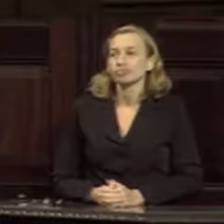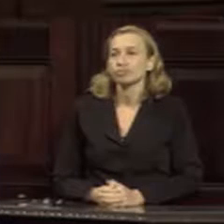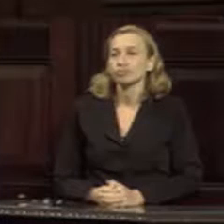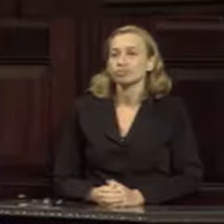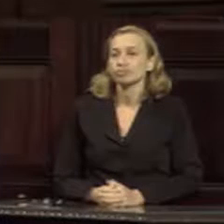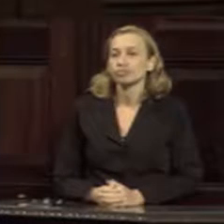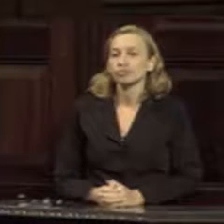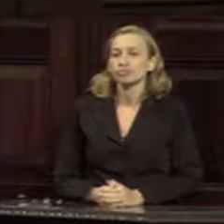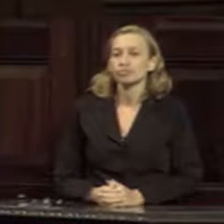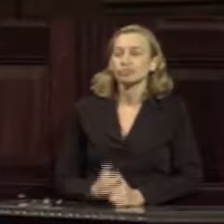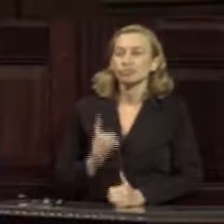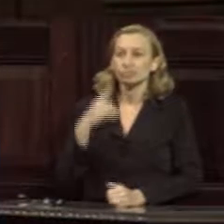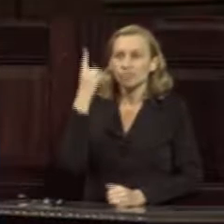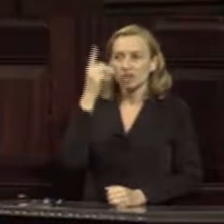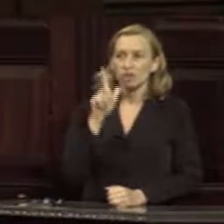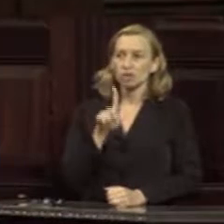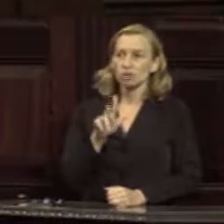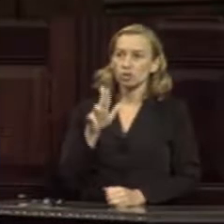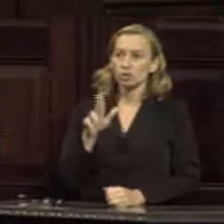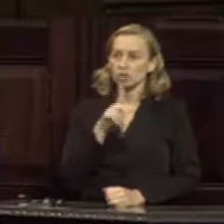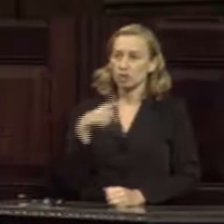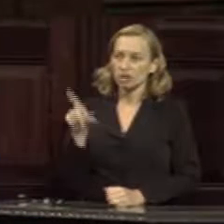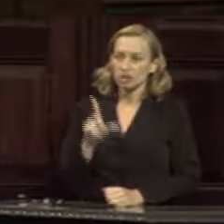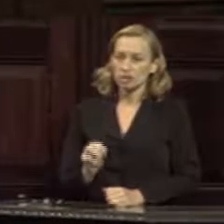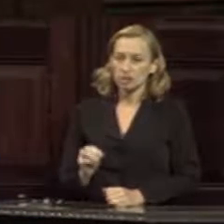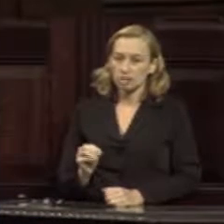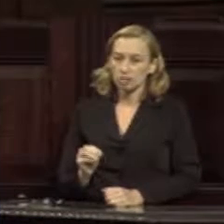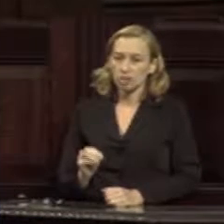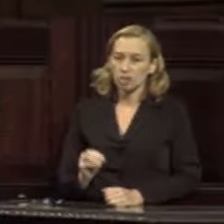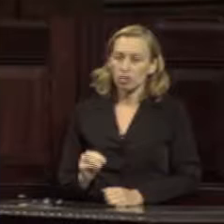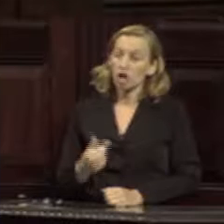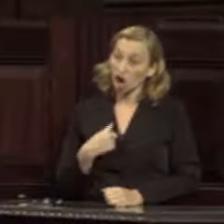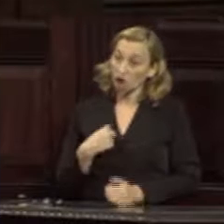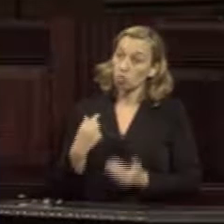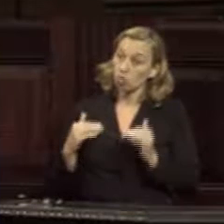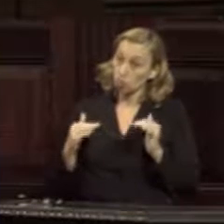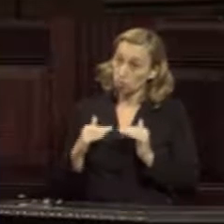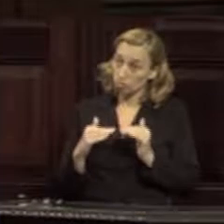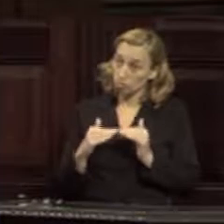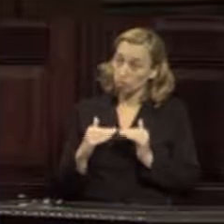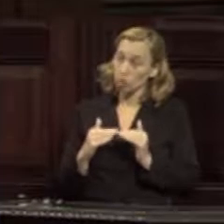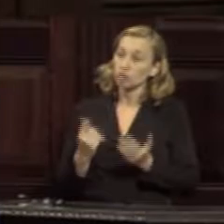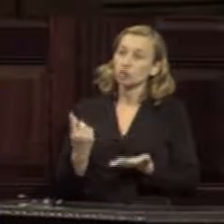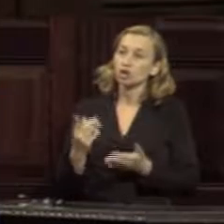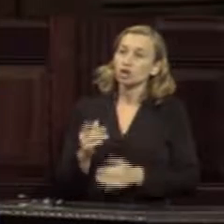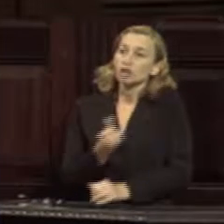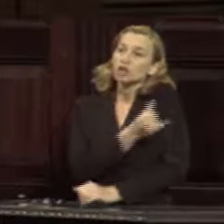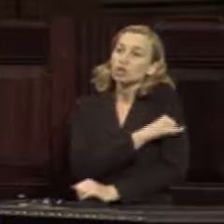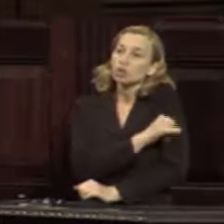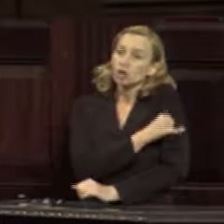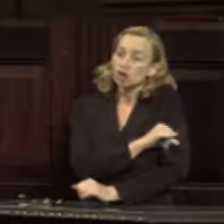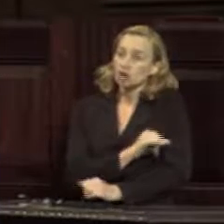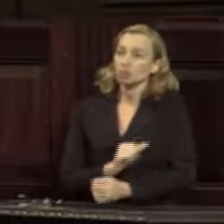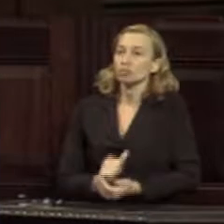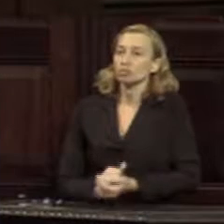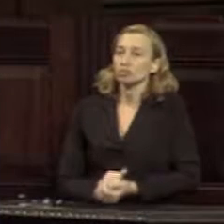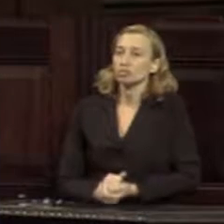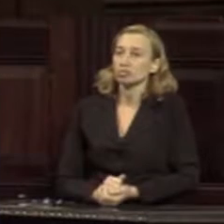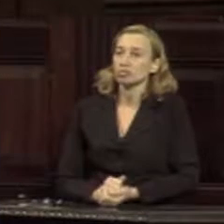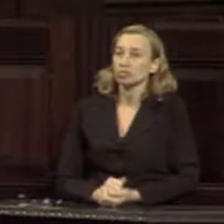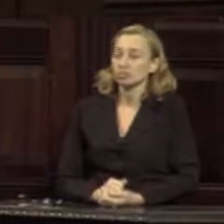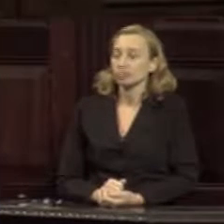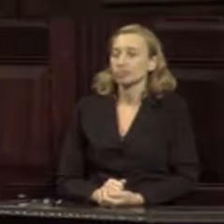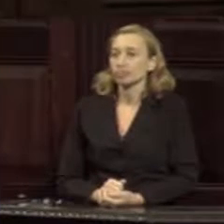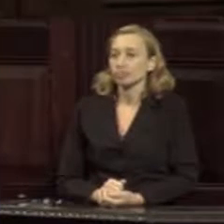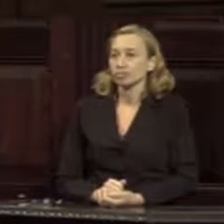deputado Luiz Paulo que concordo que o Rio de Janeiro foi tungado, a expressão